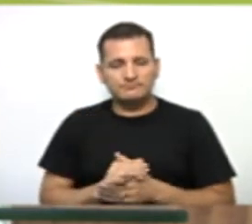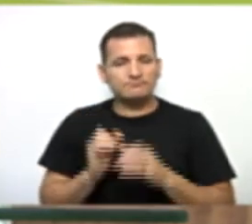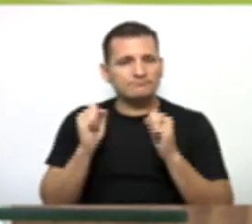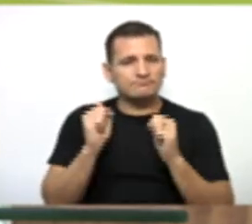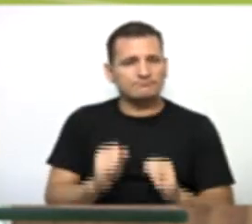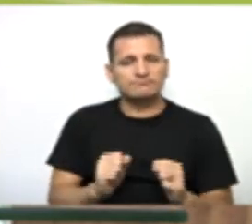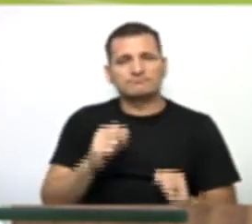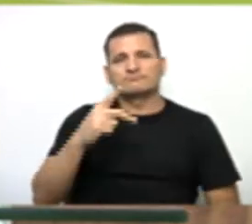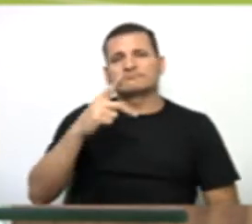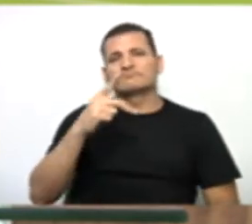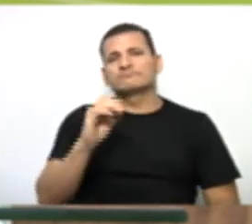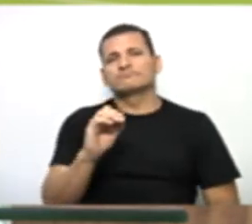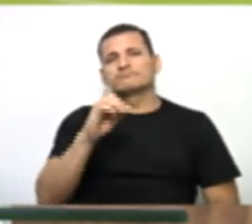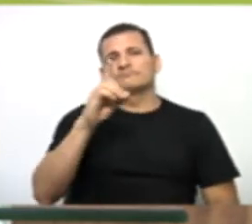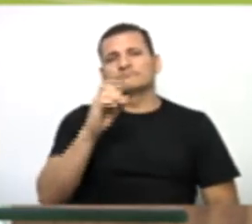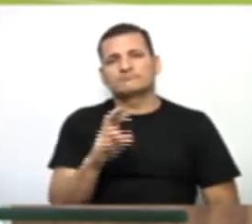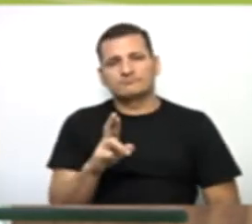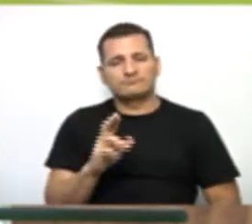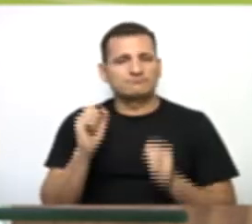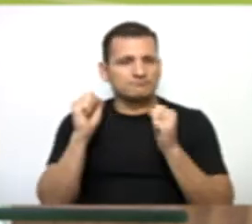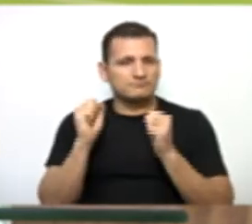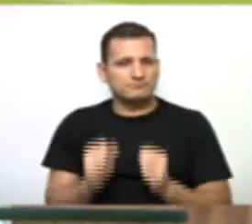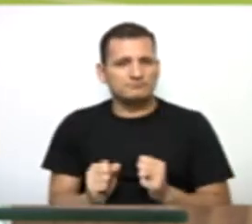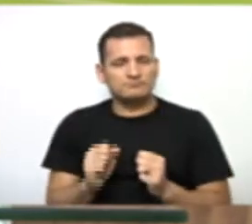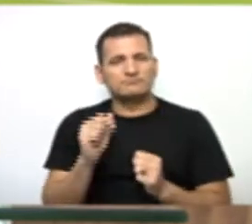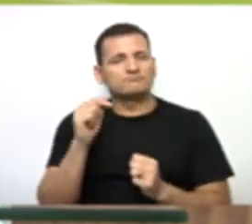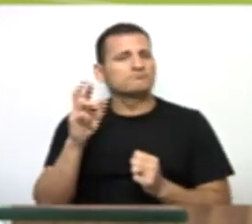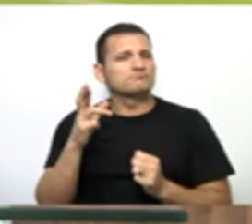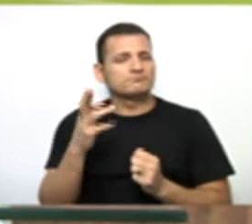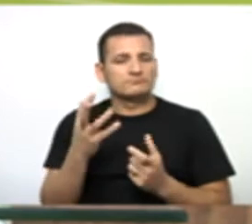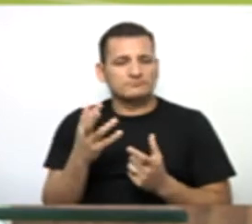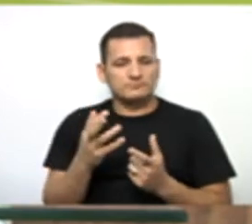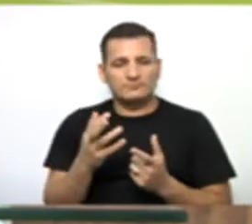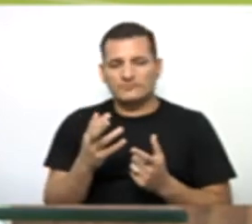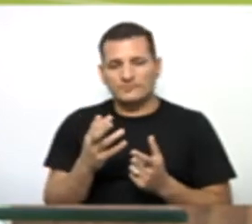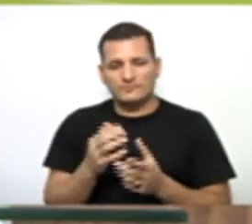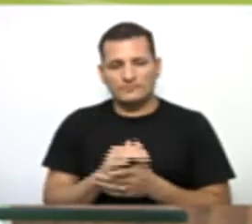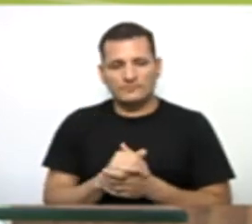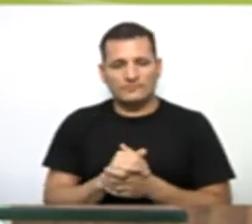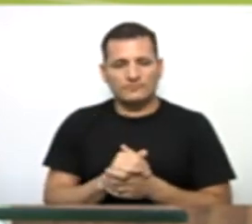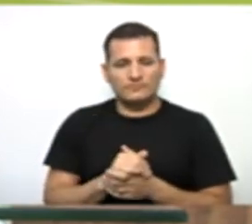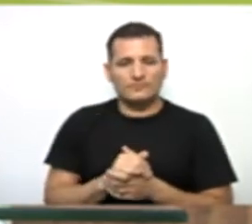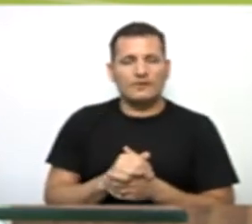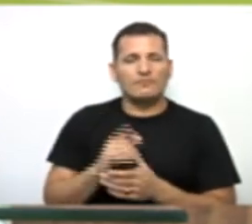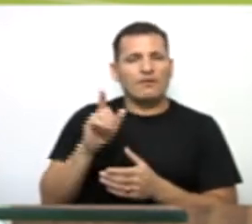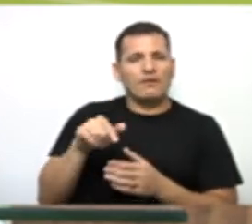poder. O poder geralmente está na mão da parte que tem